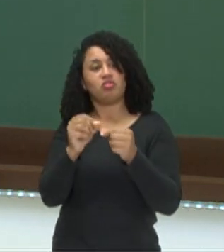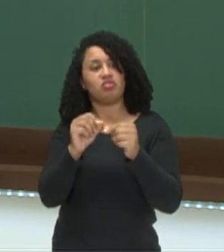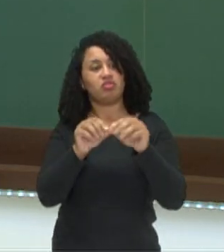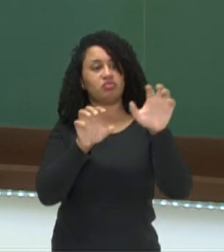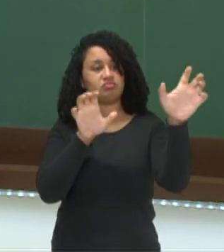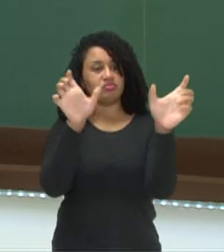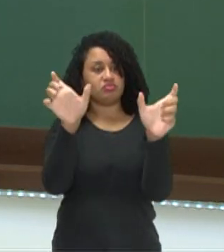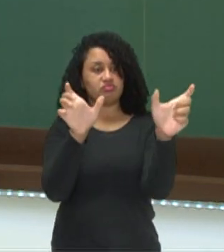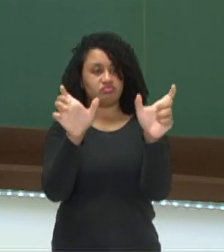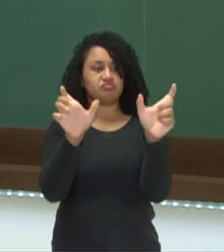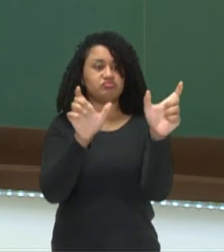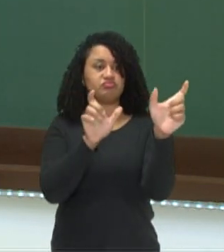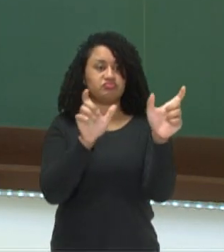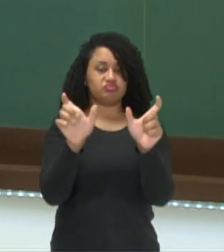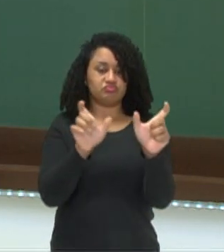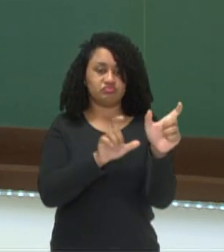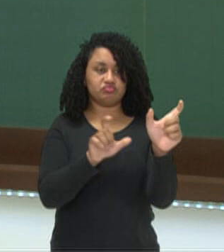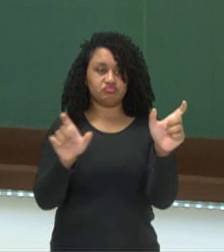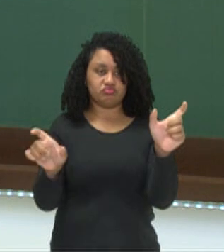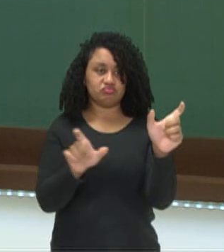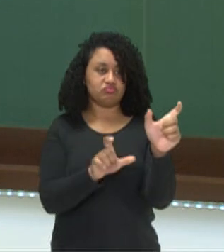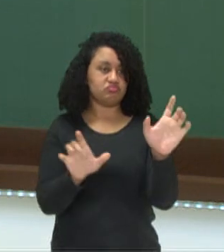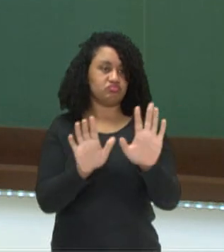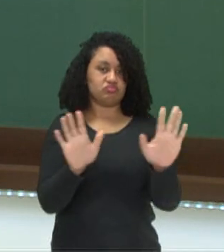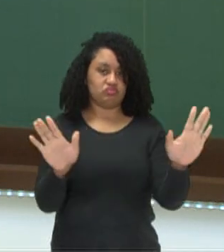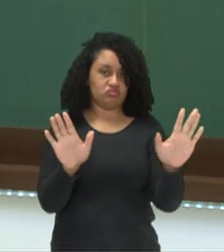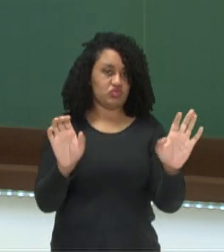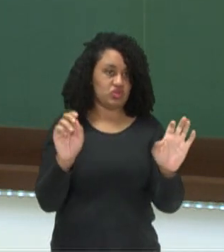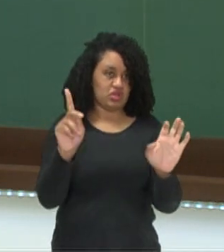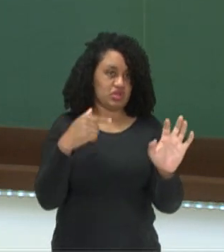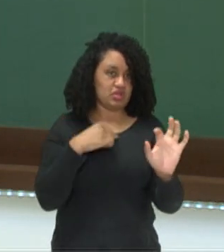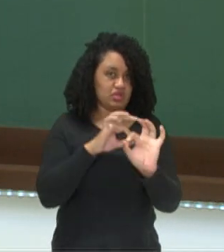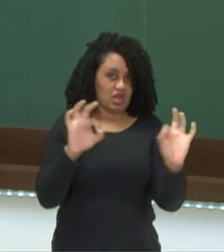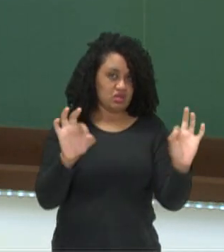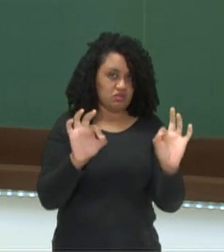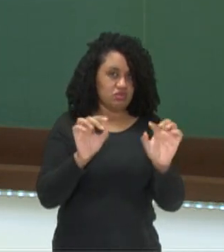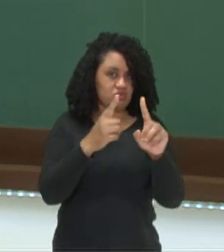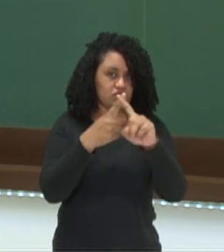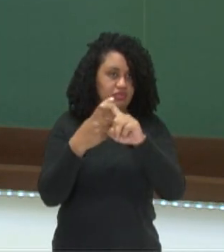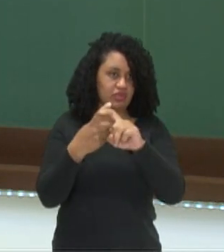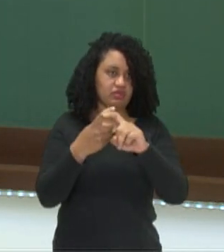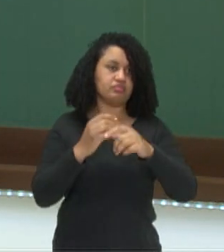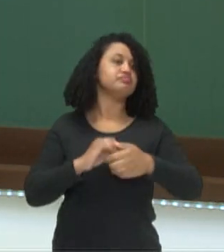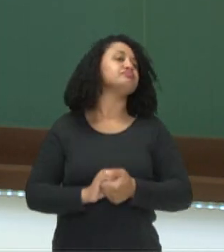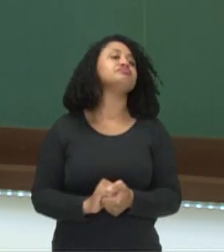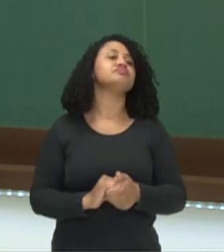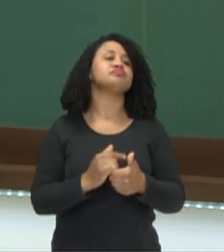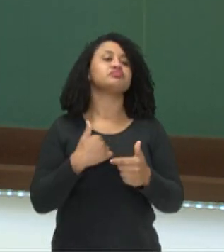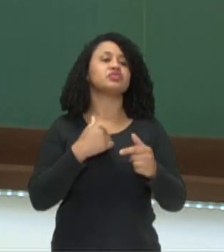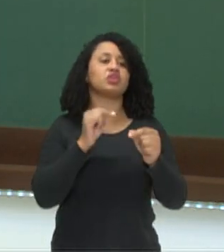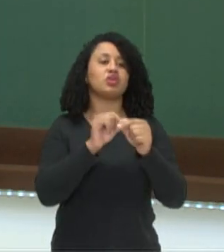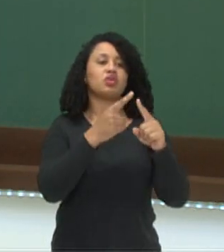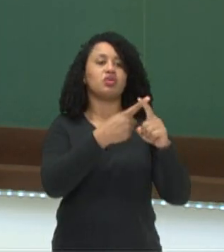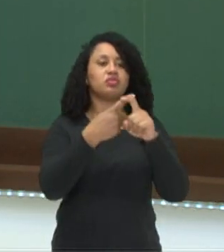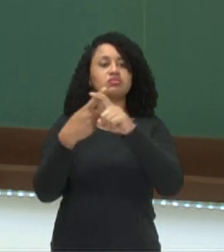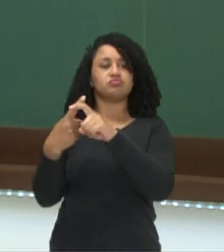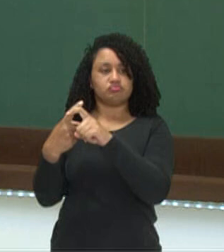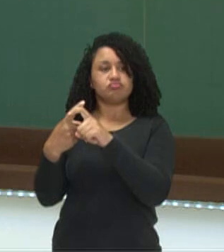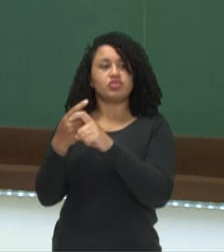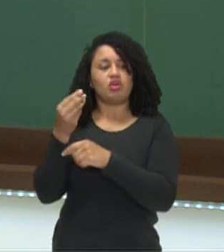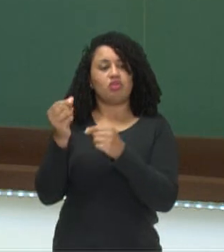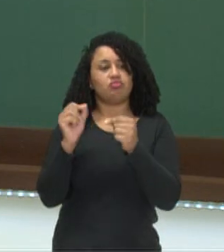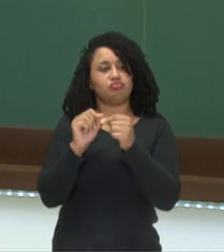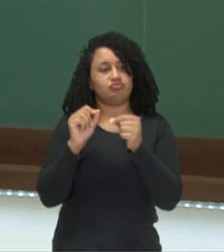põe em cima. De baixo com de baixo, põe embaixo. Fechou? Bem fácil. Então, eu vou multiplicar isso aqui vezes